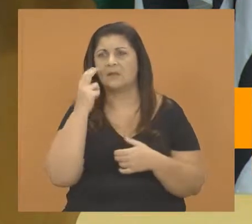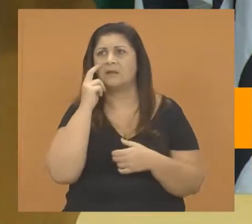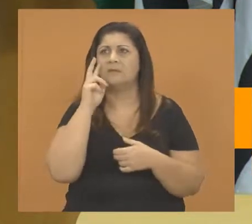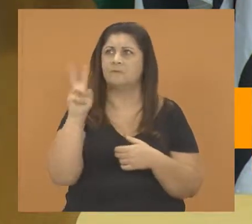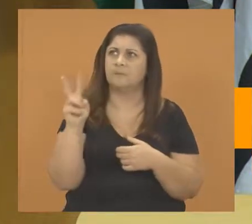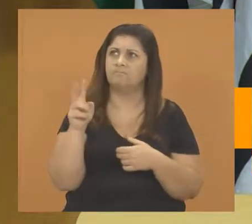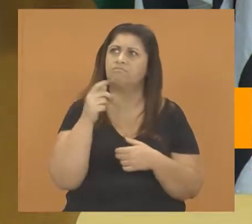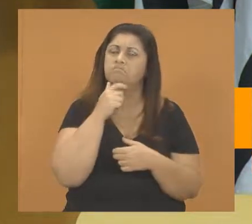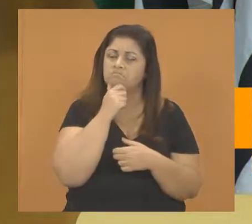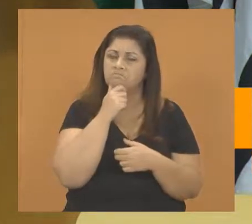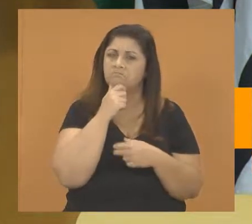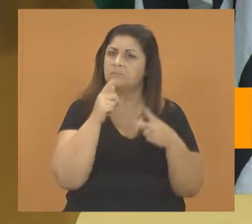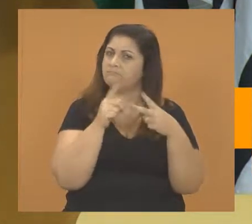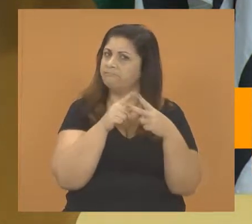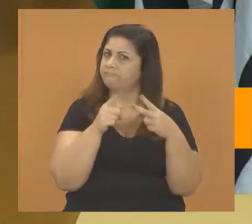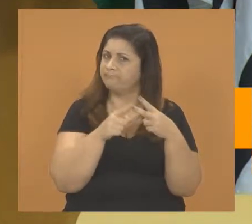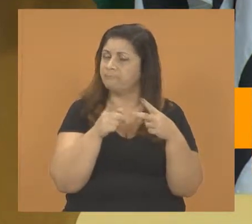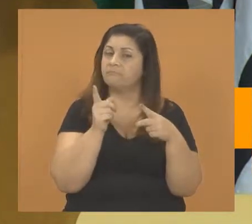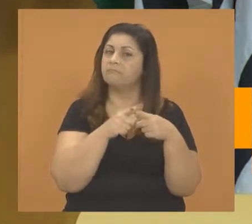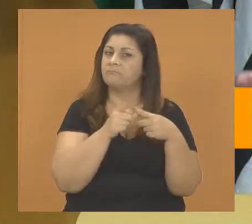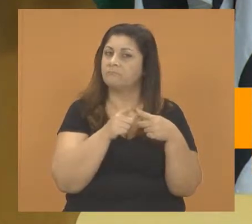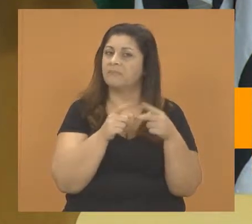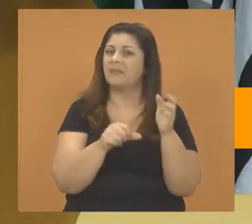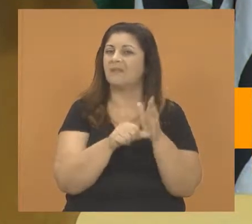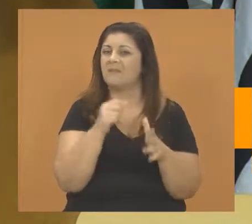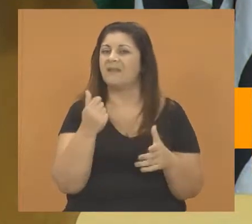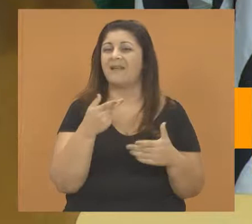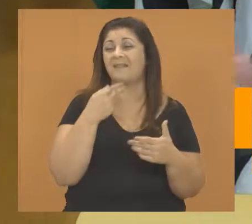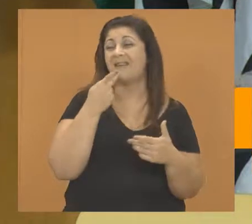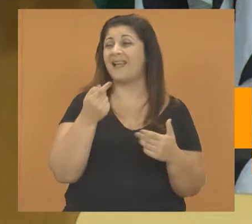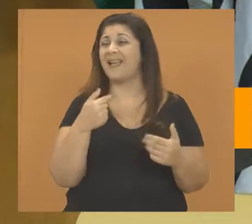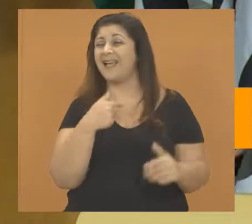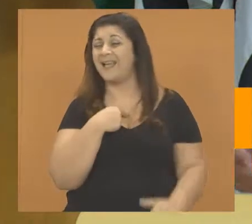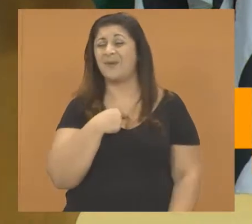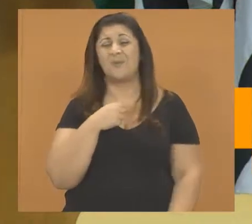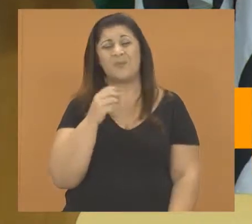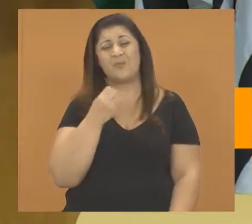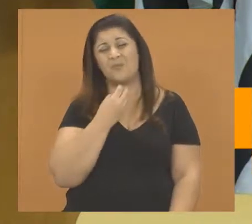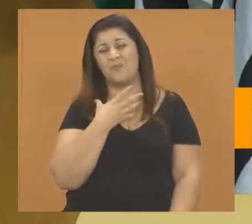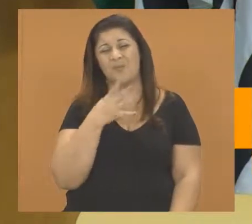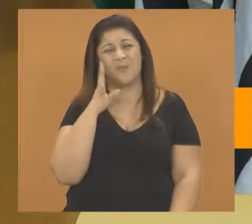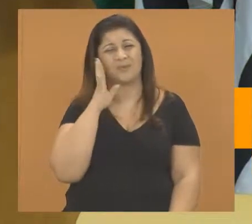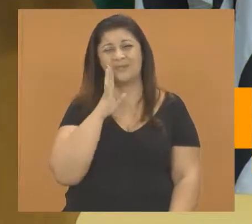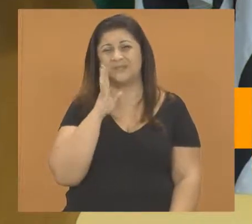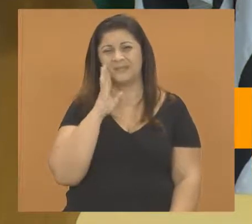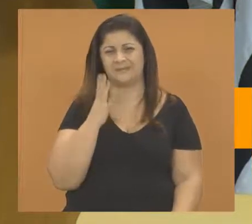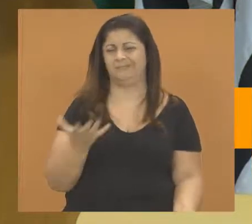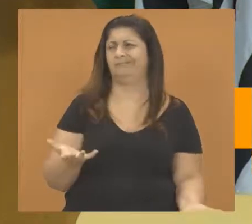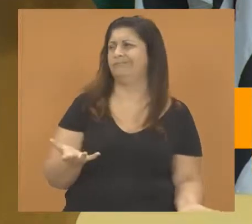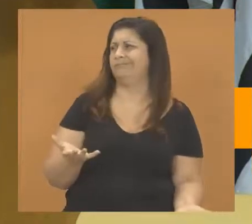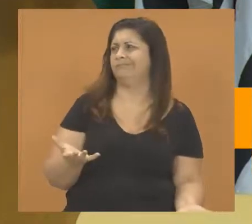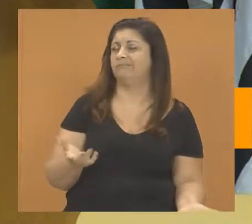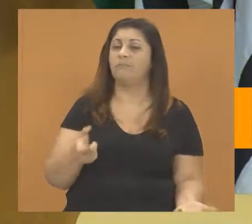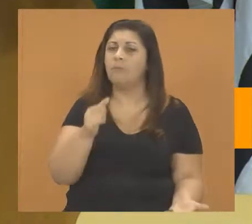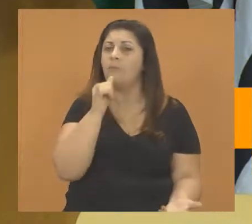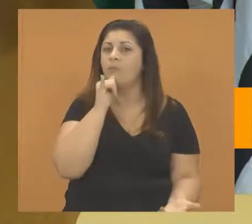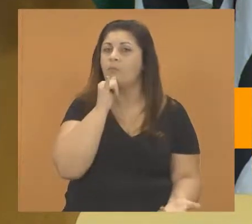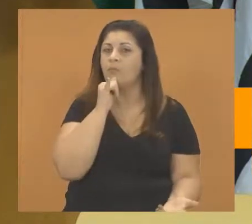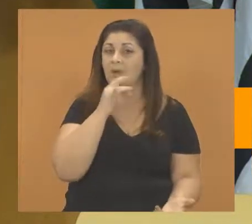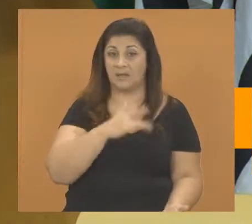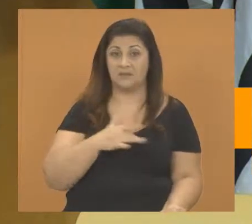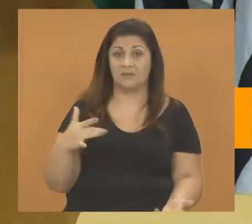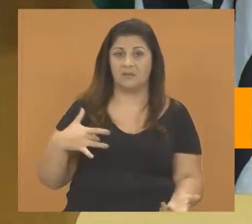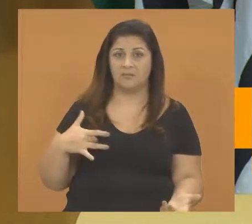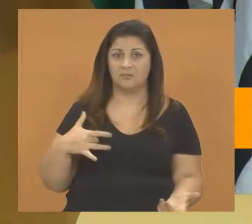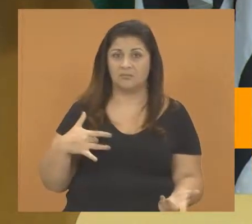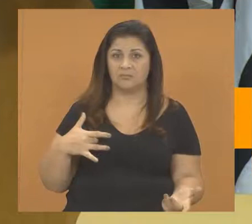primeiro uma demagogia para ele fazer média depois de ter aumentado aí veja o caso da saúde caso da saúde foram extintos